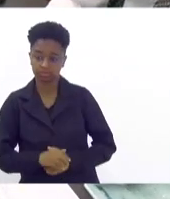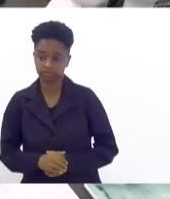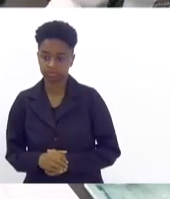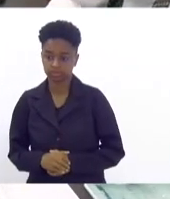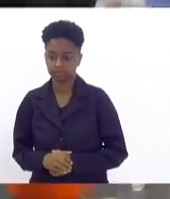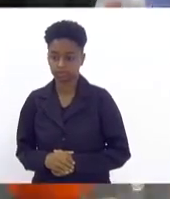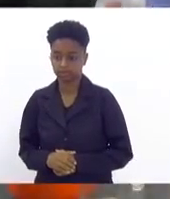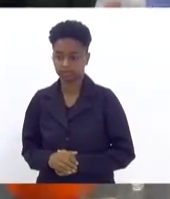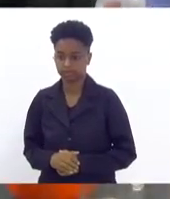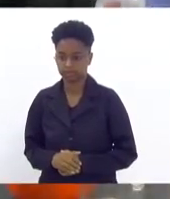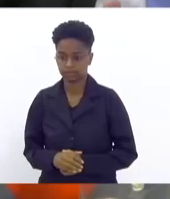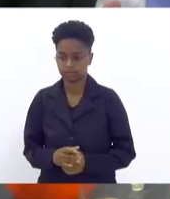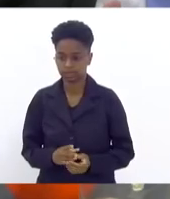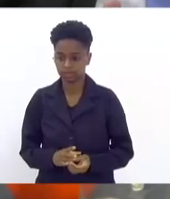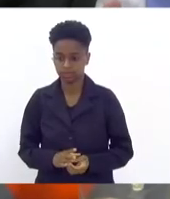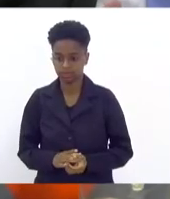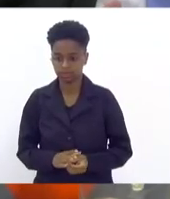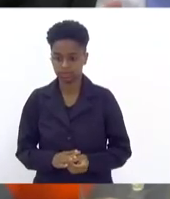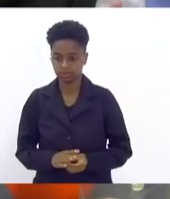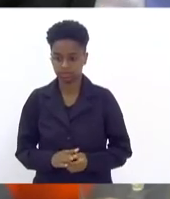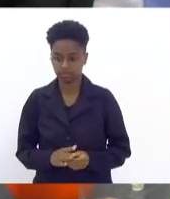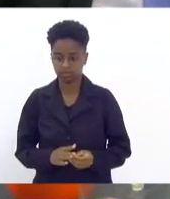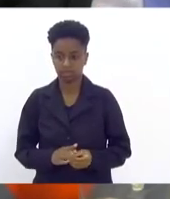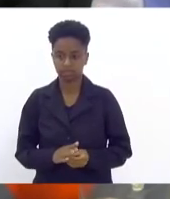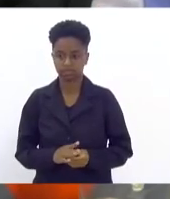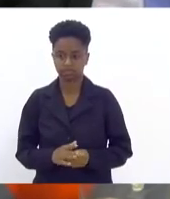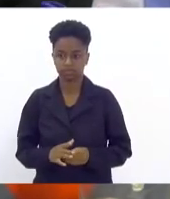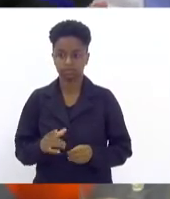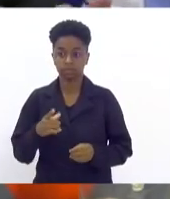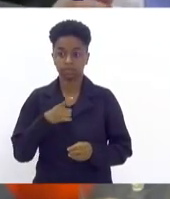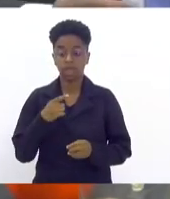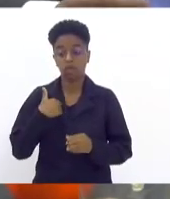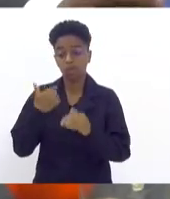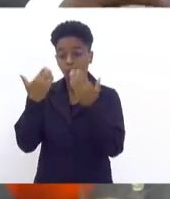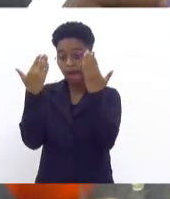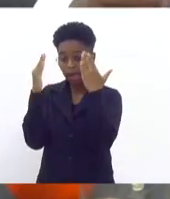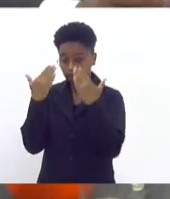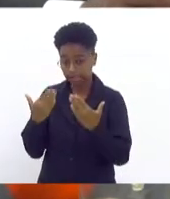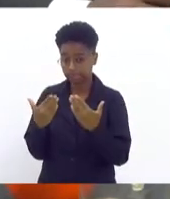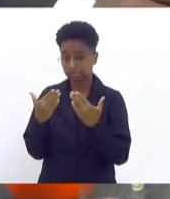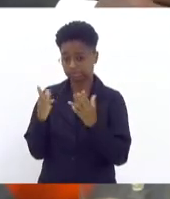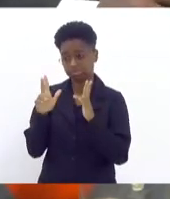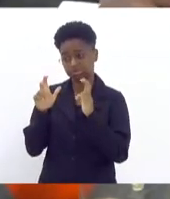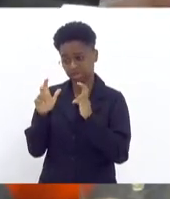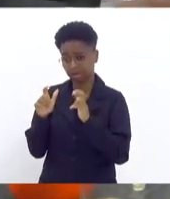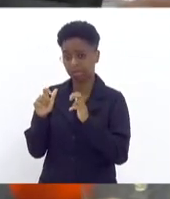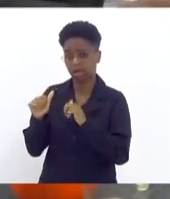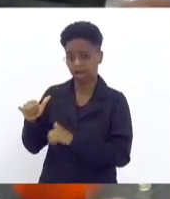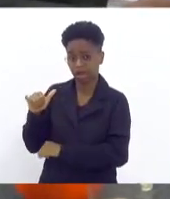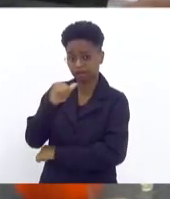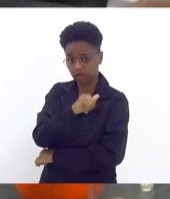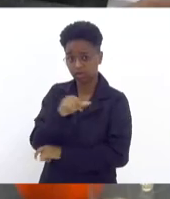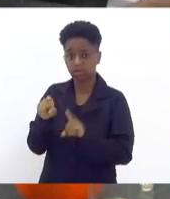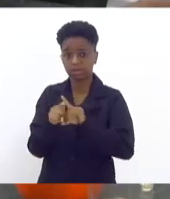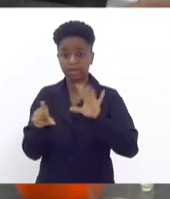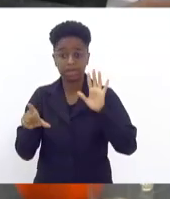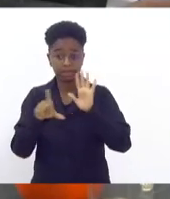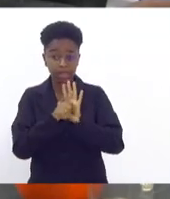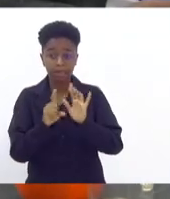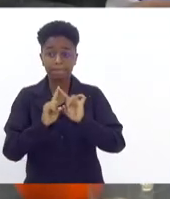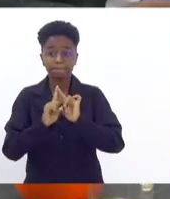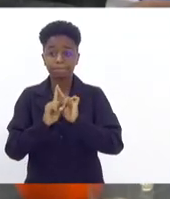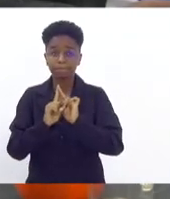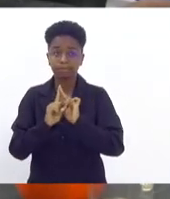tese de que... É consumidor. Obviamente, fiz essa análise das questões aeronáuticas e da legislação, que